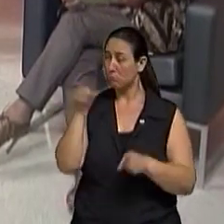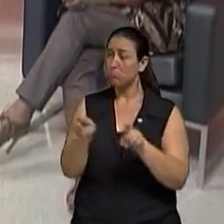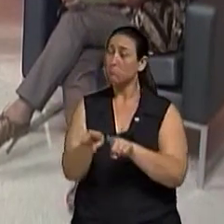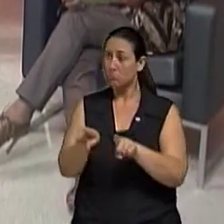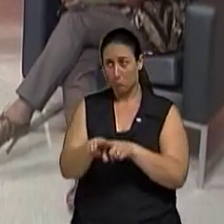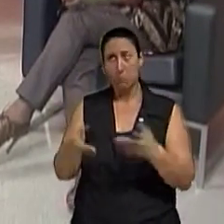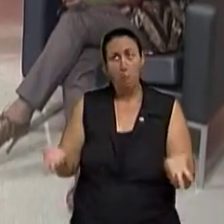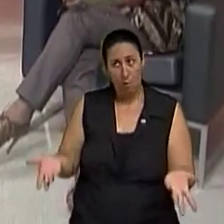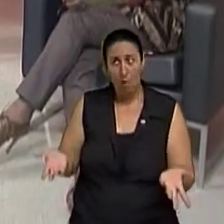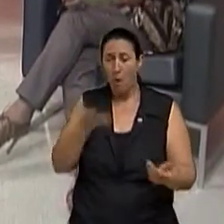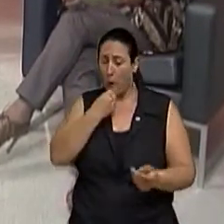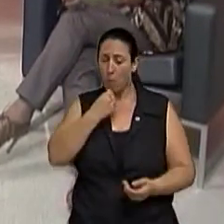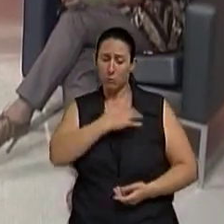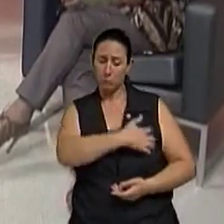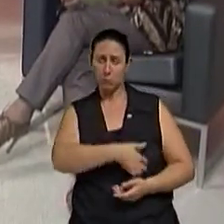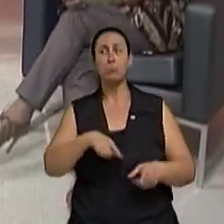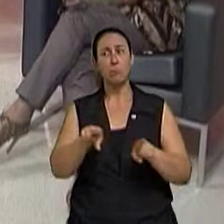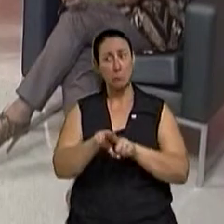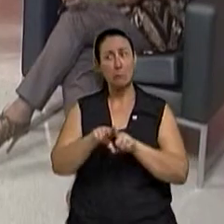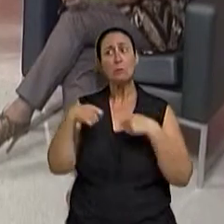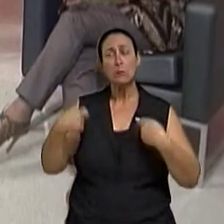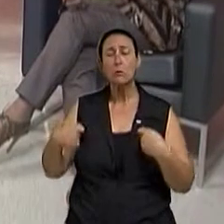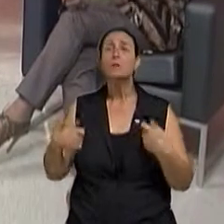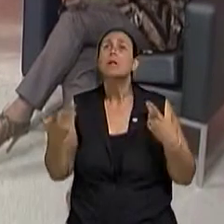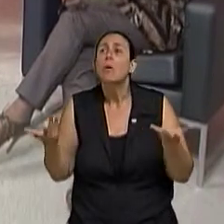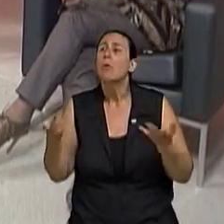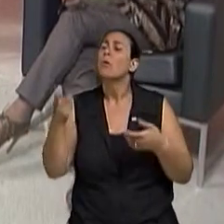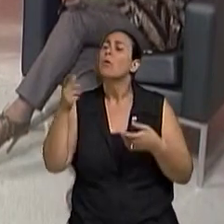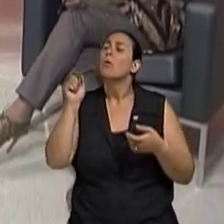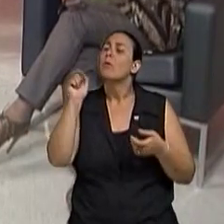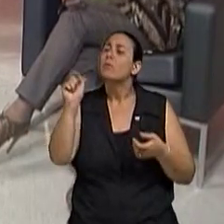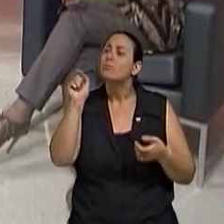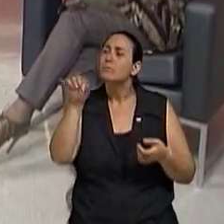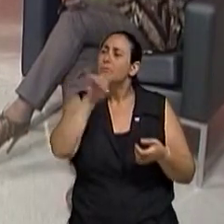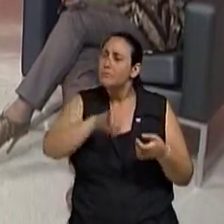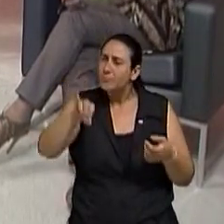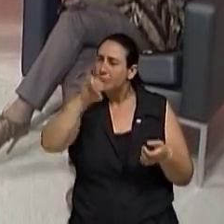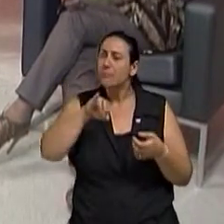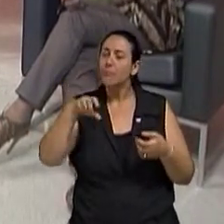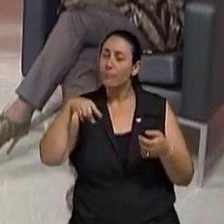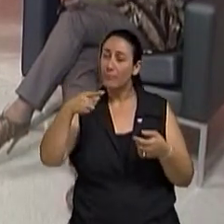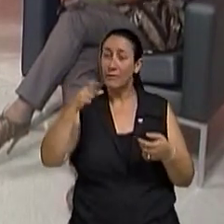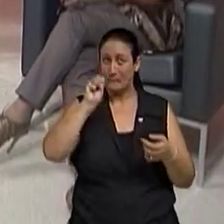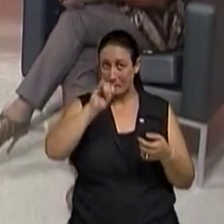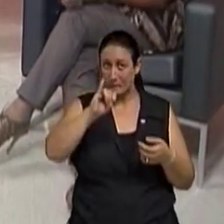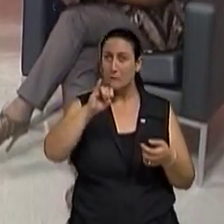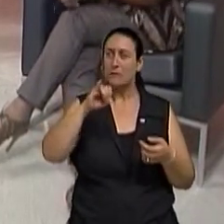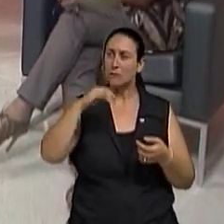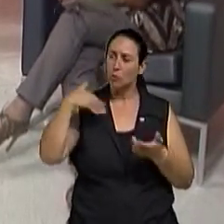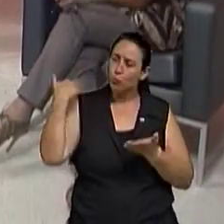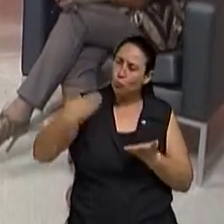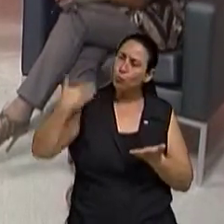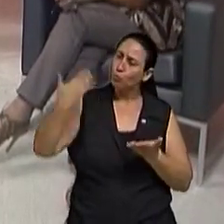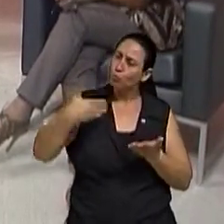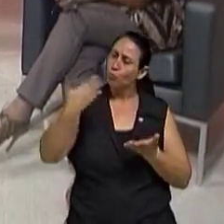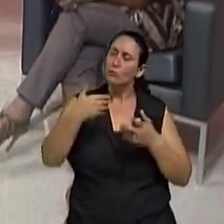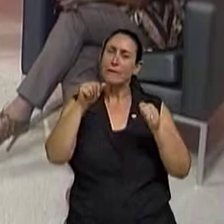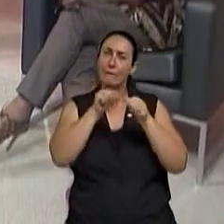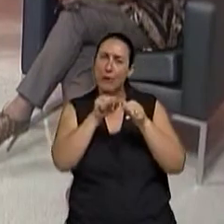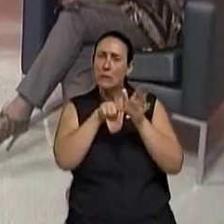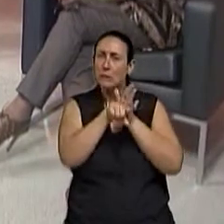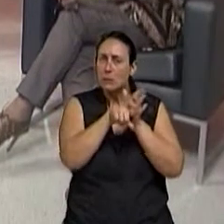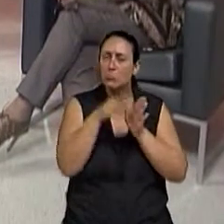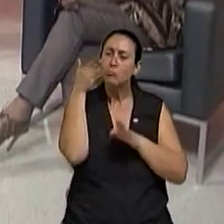É bem menos o número, né? Mas se tem também. Então, essa periodicidade desse controle dos exames gerais para